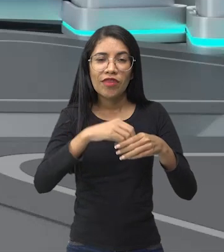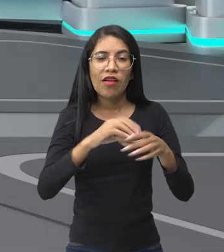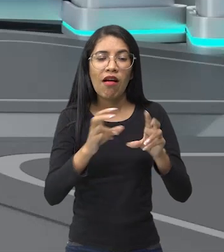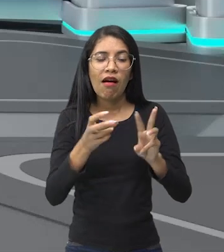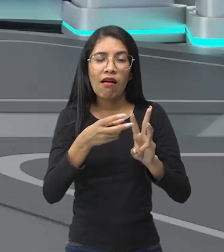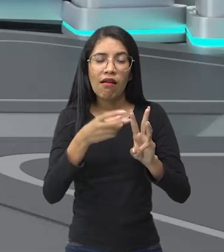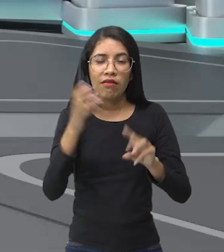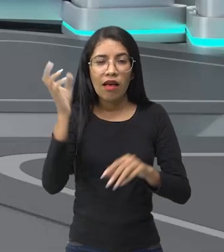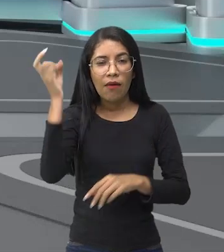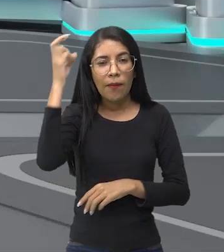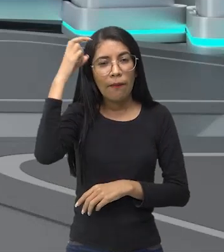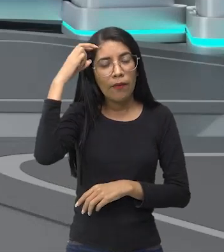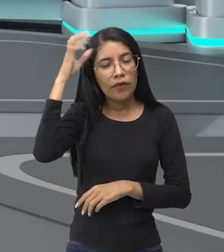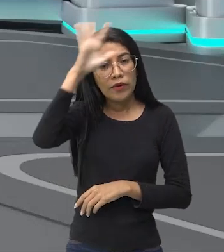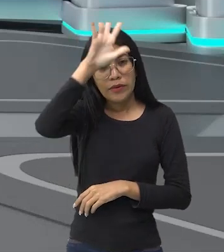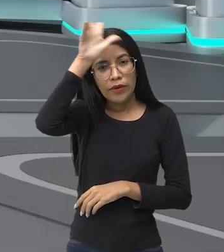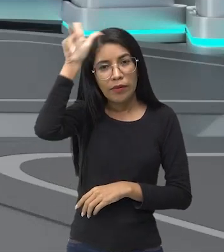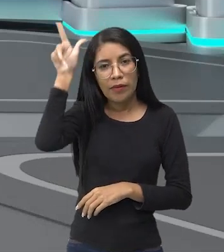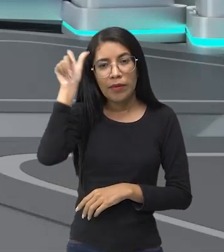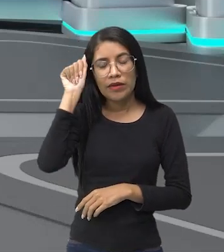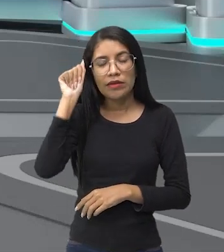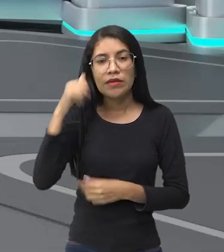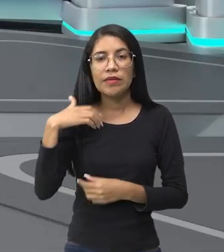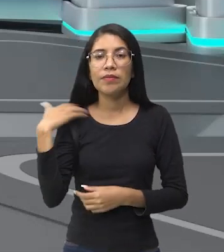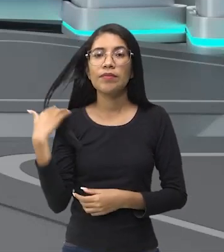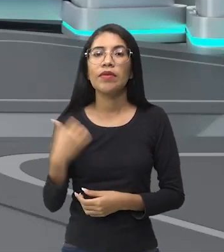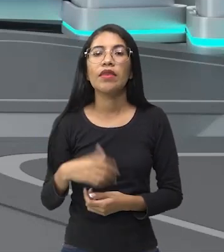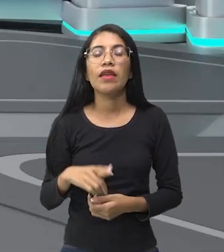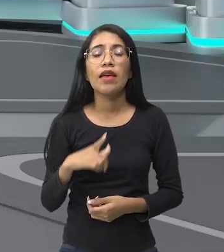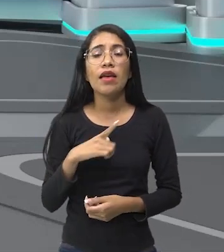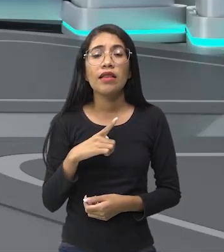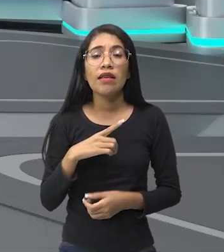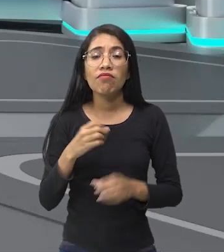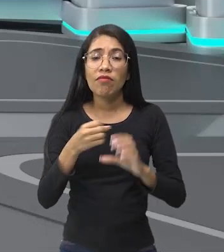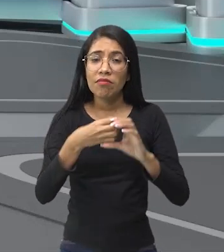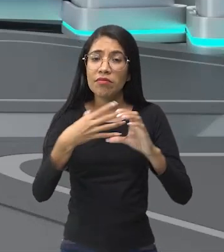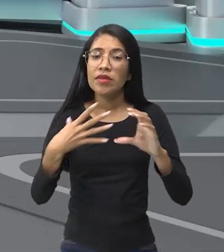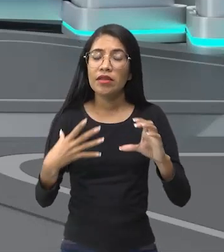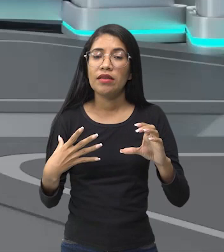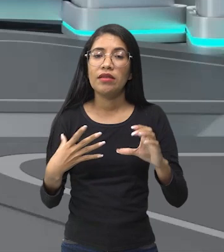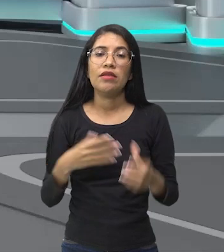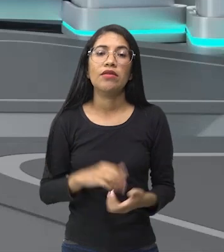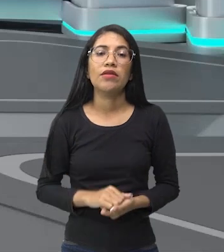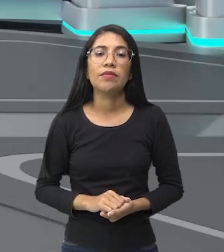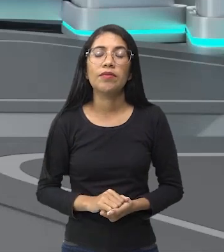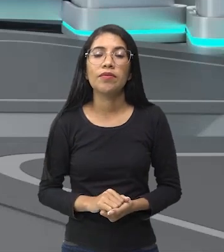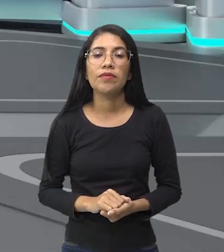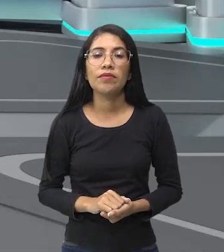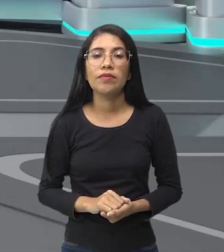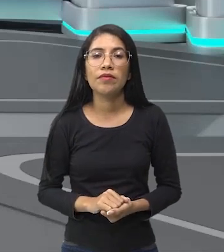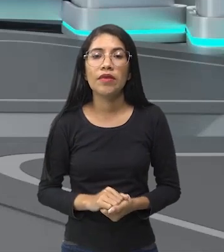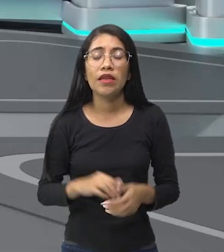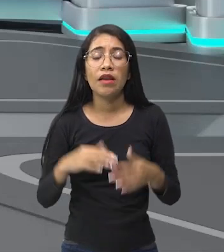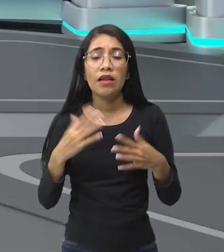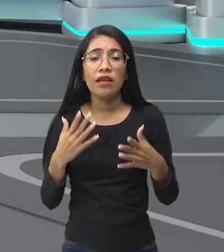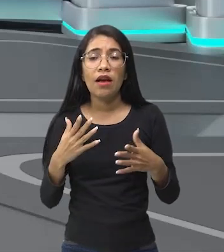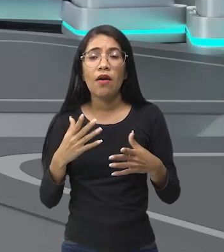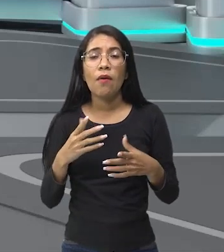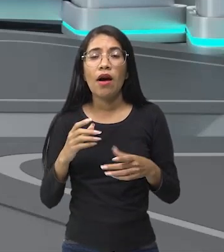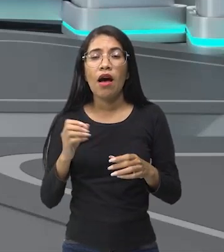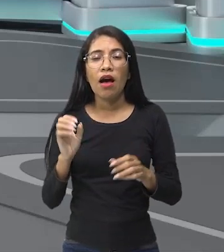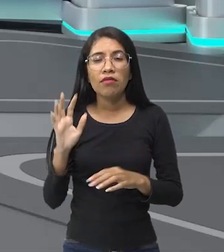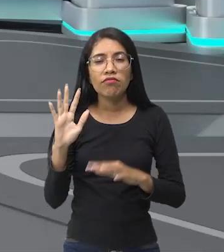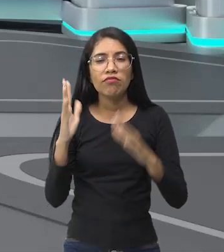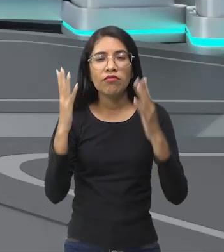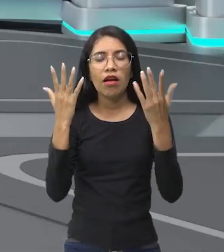nossa cultura aqui do Amazonas, que tem a nossa característica. Então, a questão das